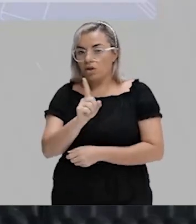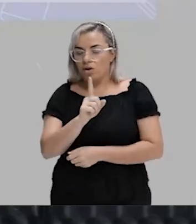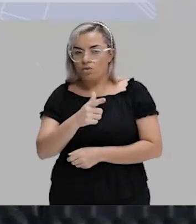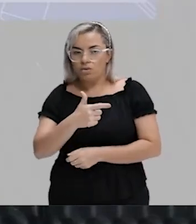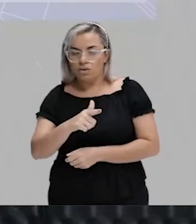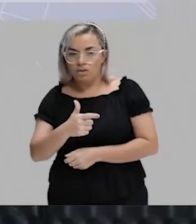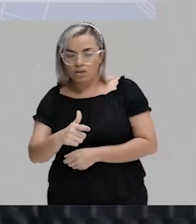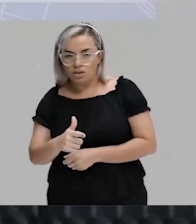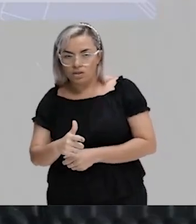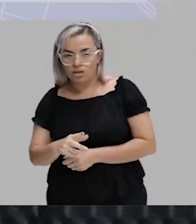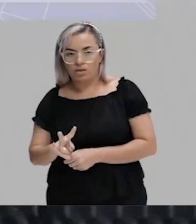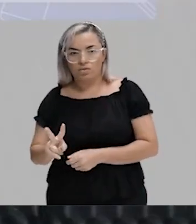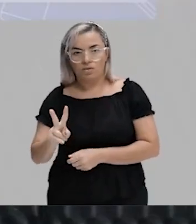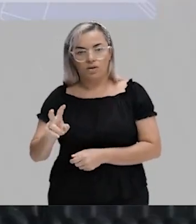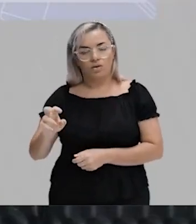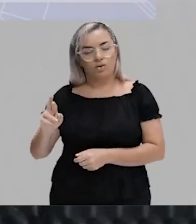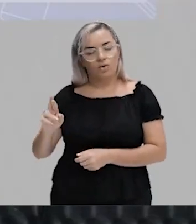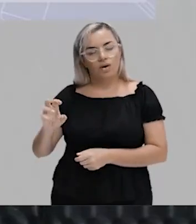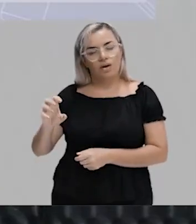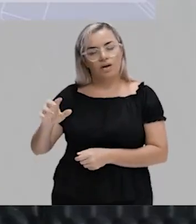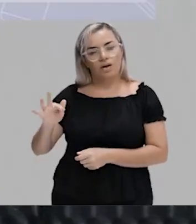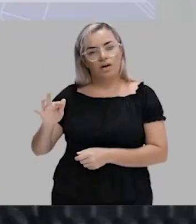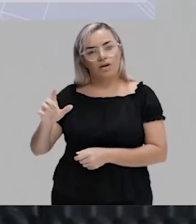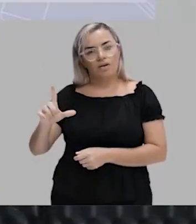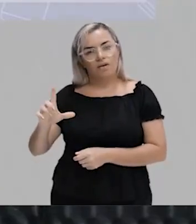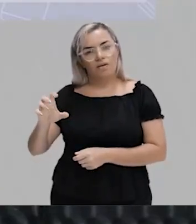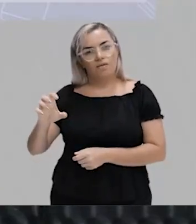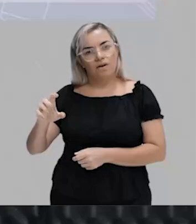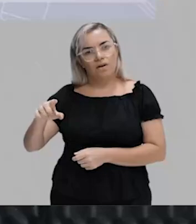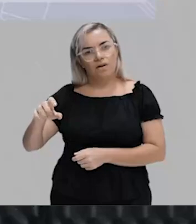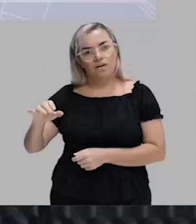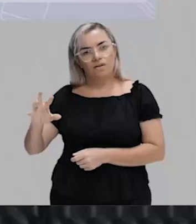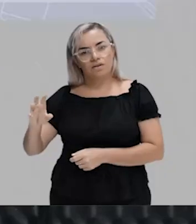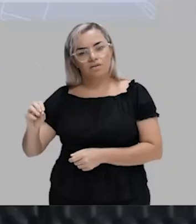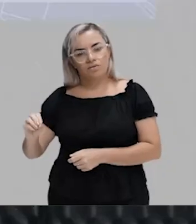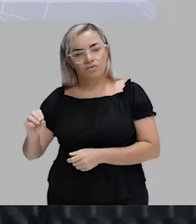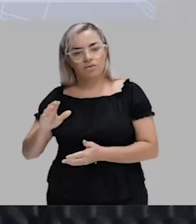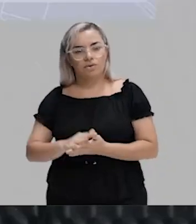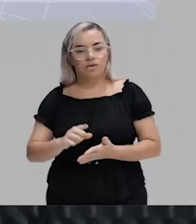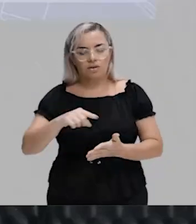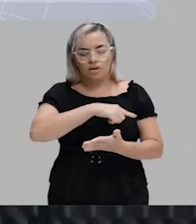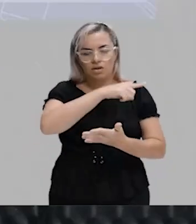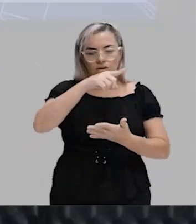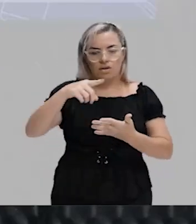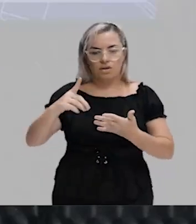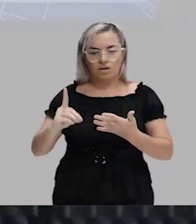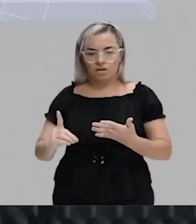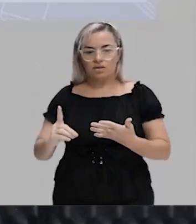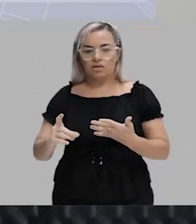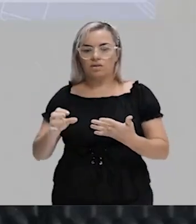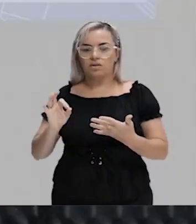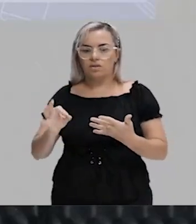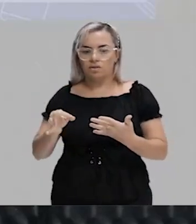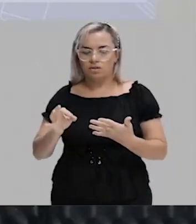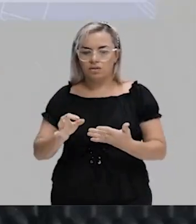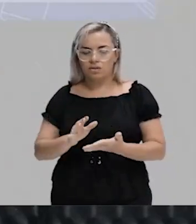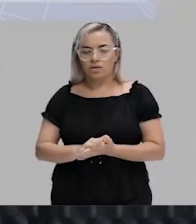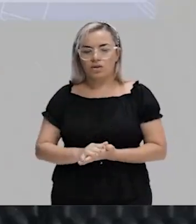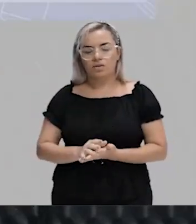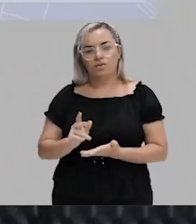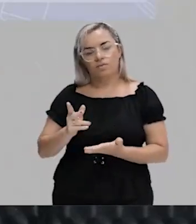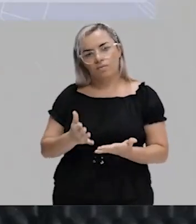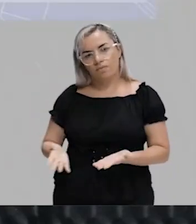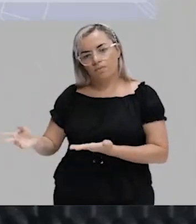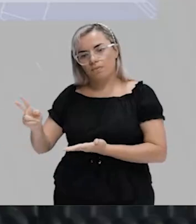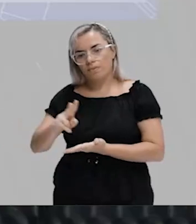opção. A opção é a letra D, né? As seguintes serão ainda piores e te farão ir